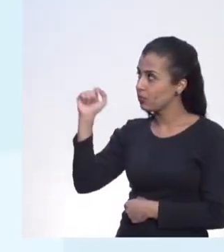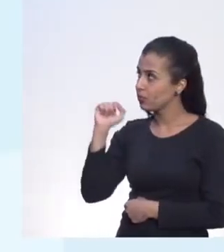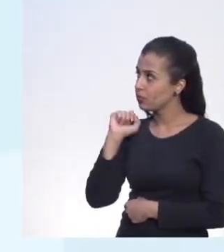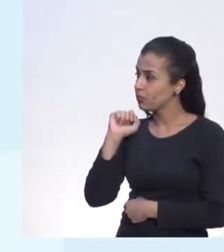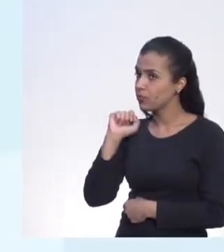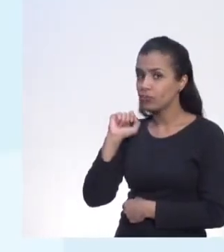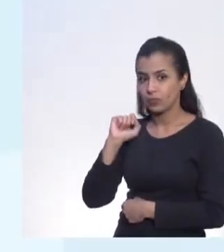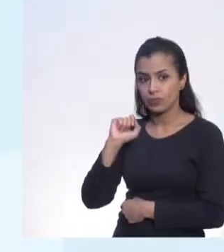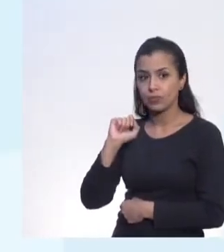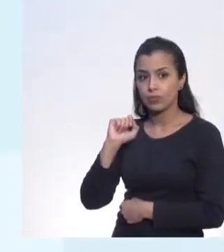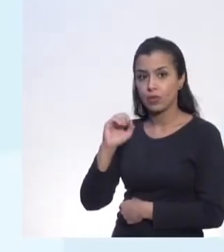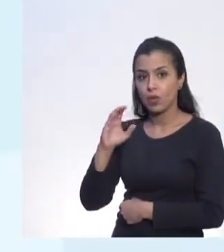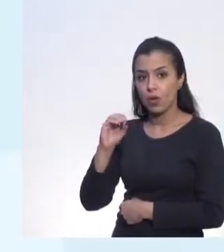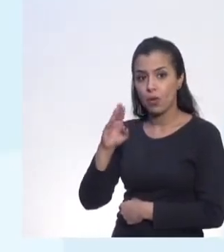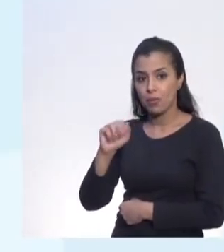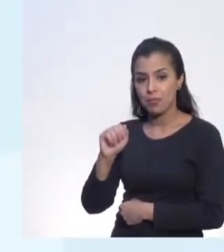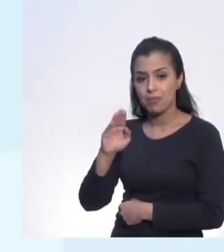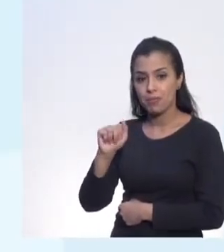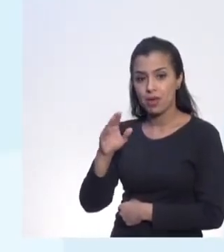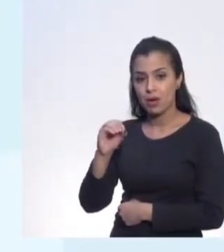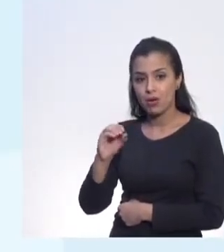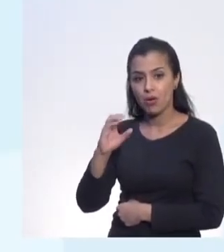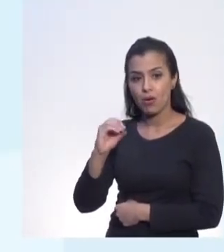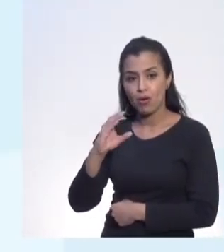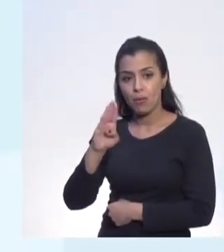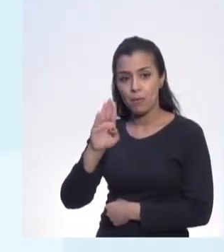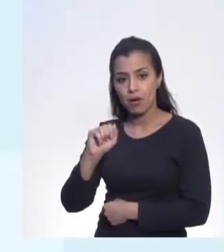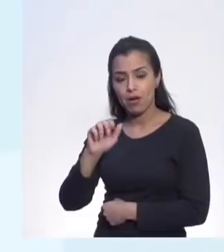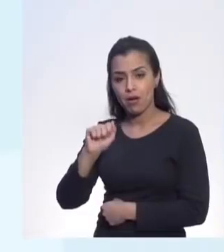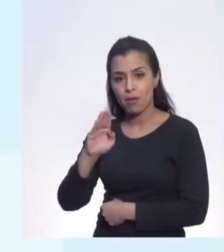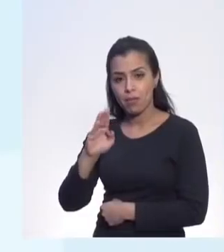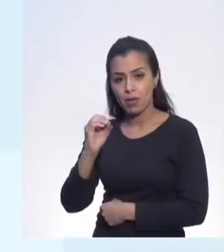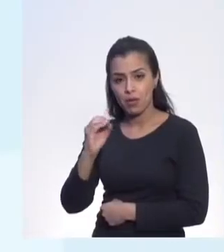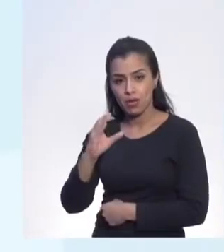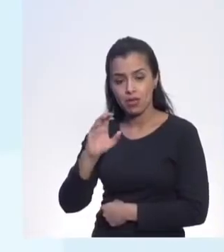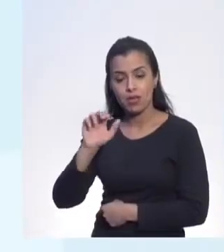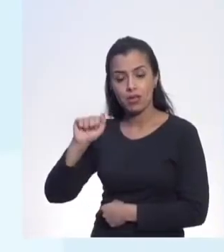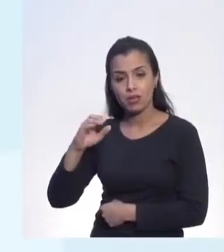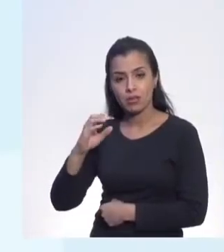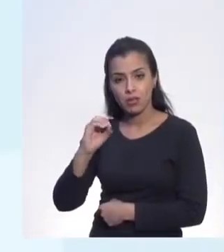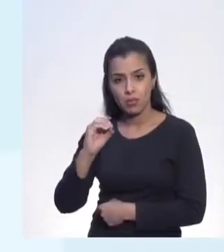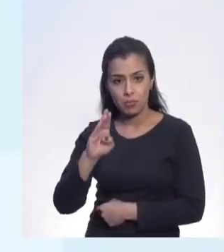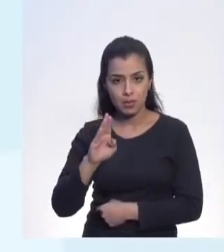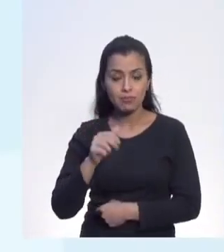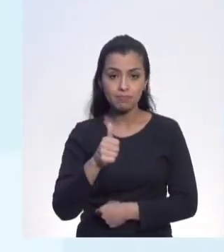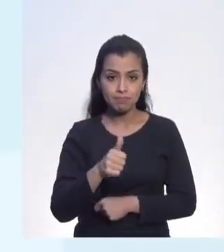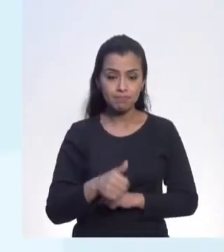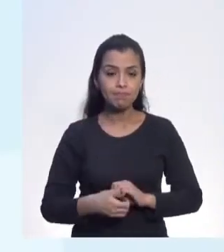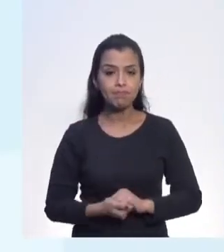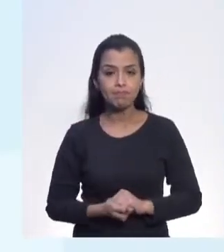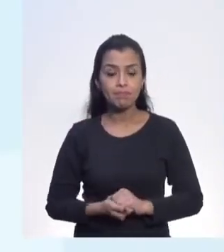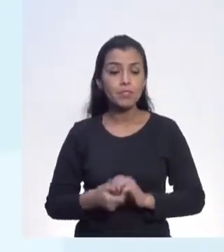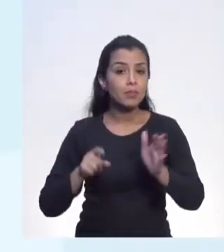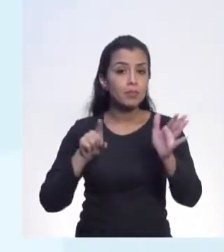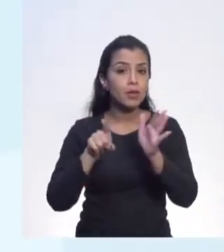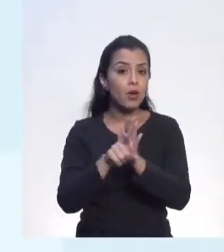O-C-B-A, A-B-O-C, A-C-O-B. Muito bem. A pergunta é, preste atenção,